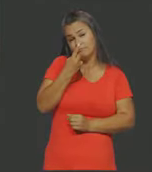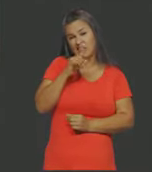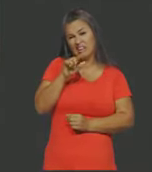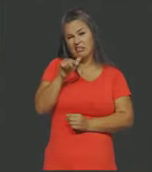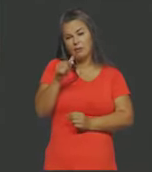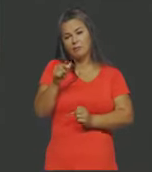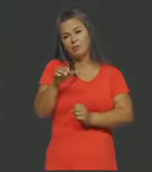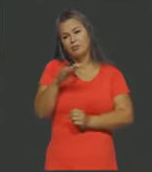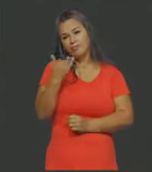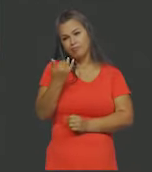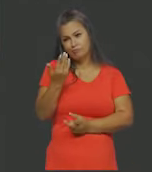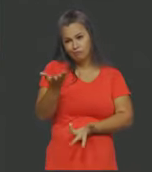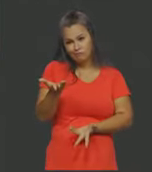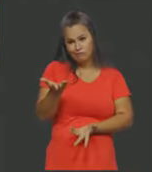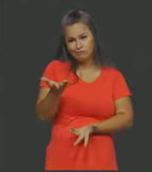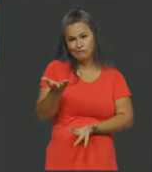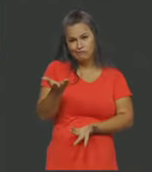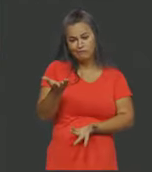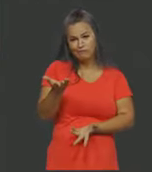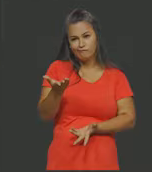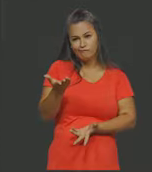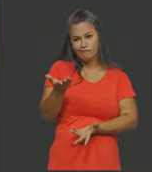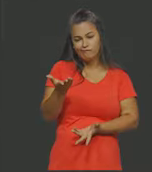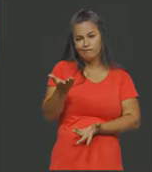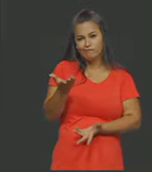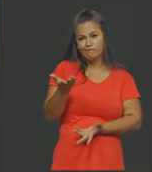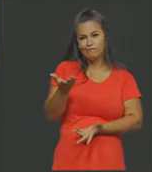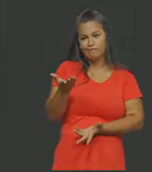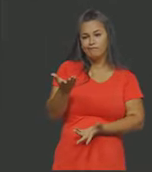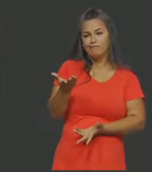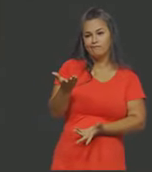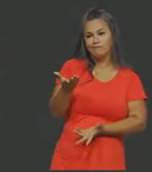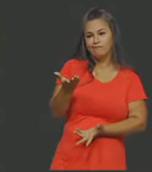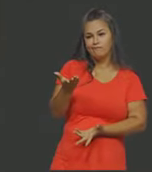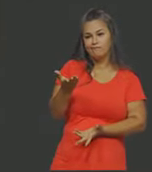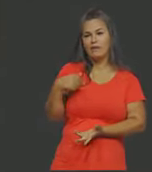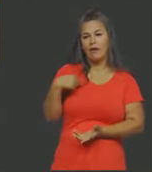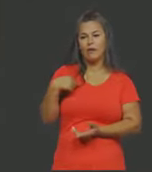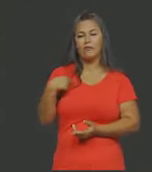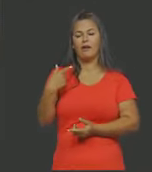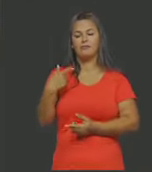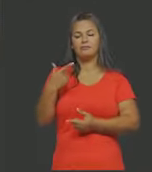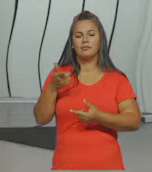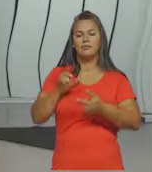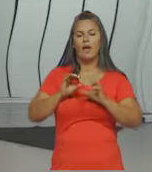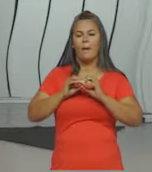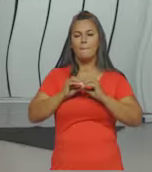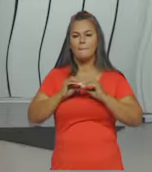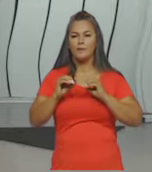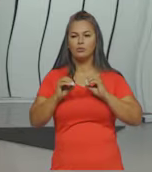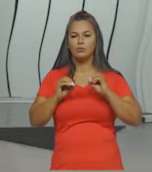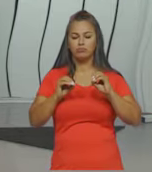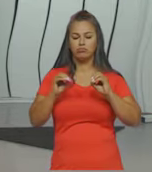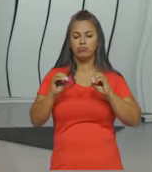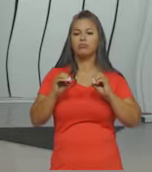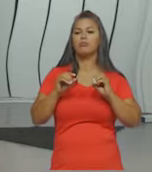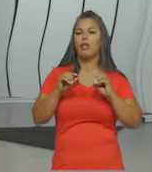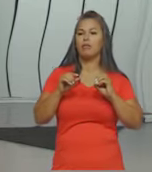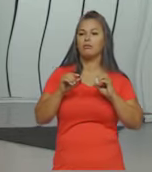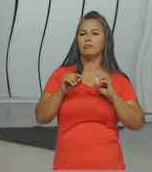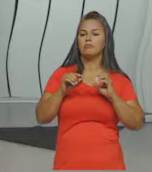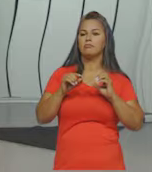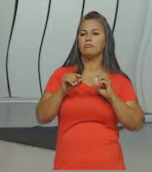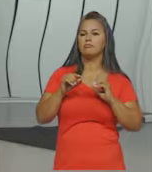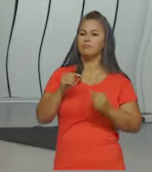cair na tuba uterina, né? Vai continuar aí o processo de divisão que eu falei com vocês, tá?